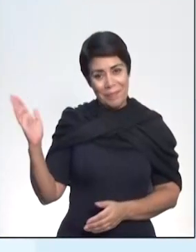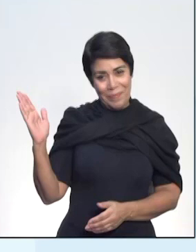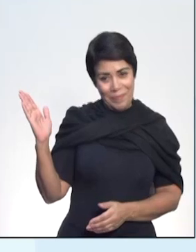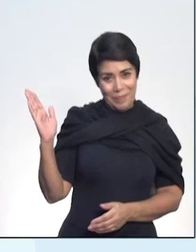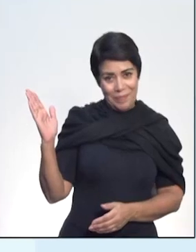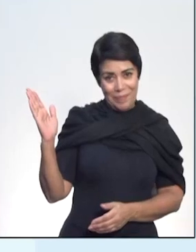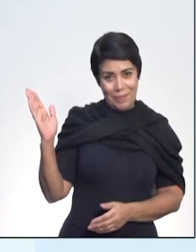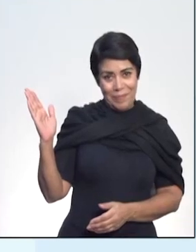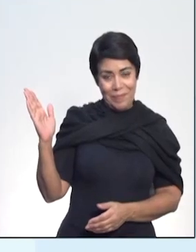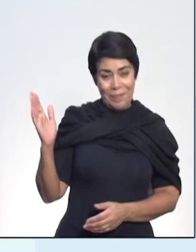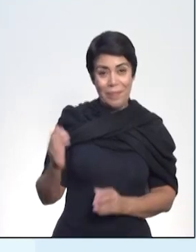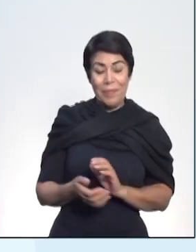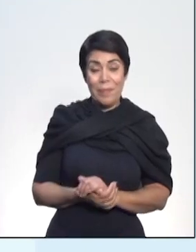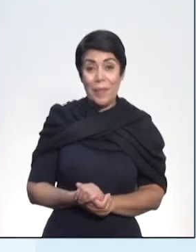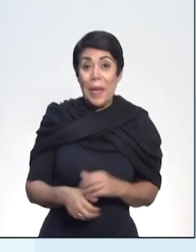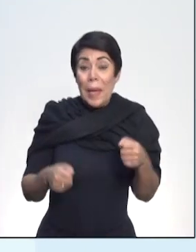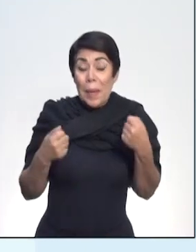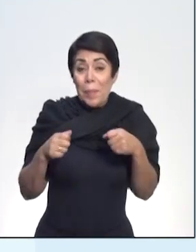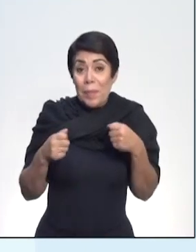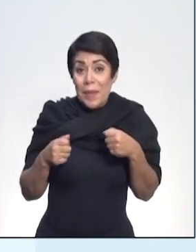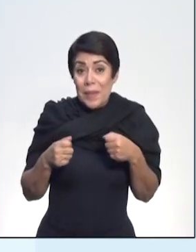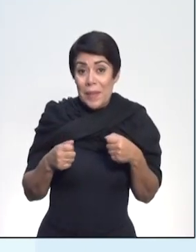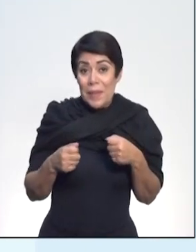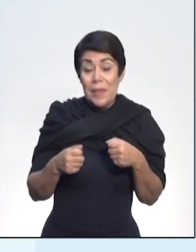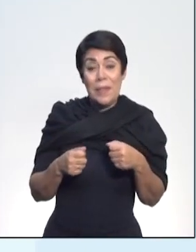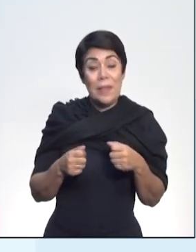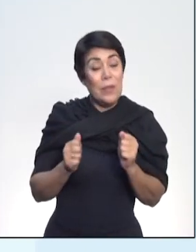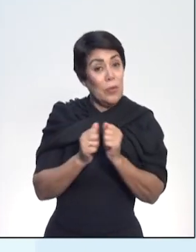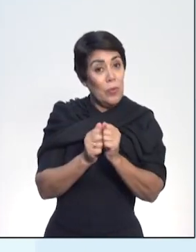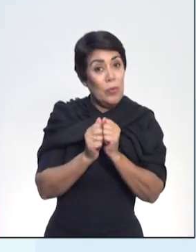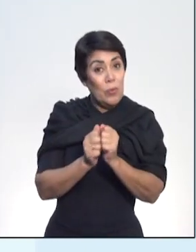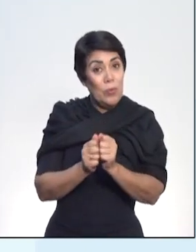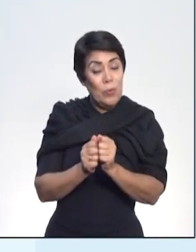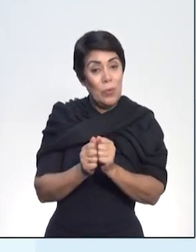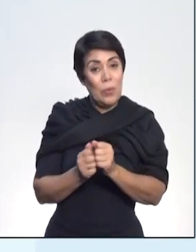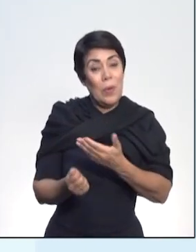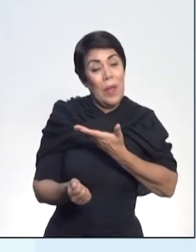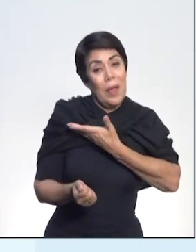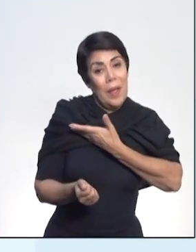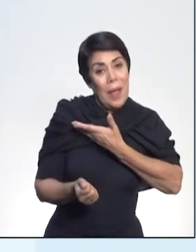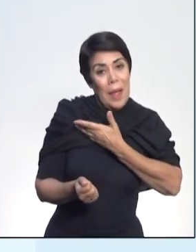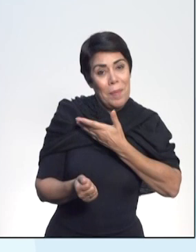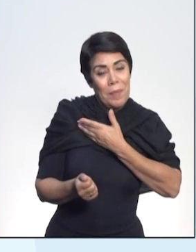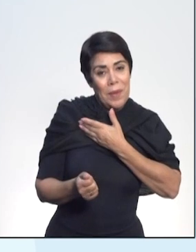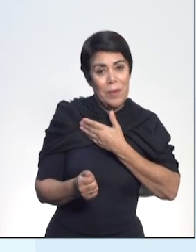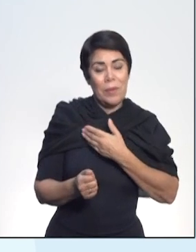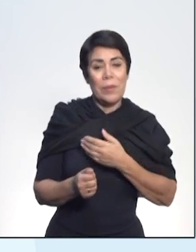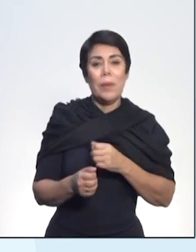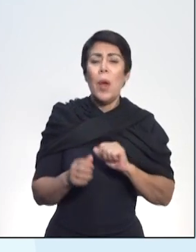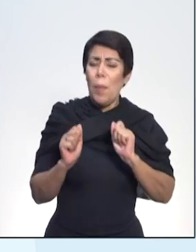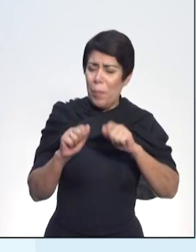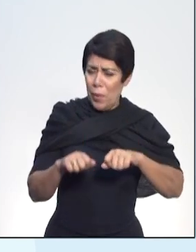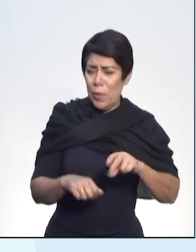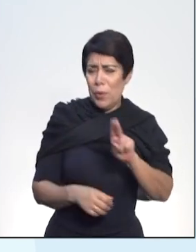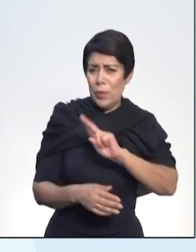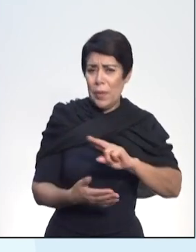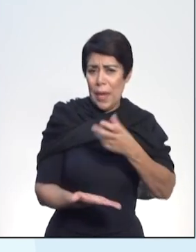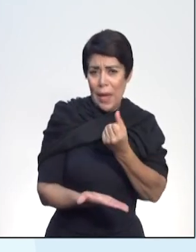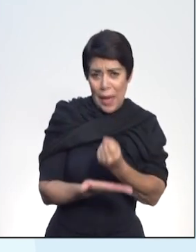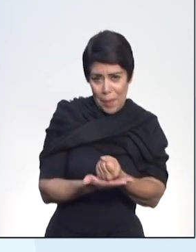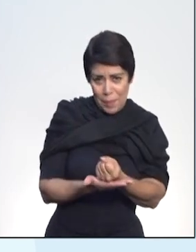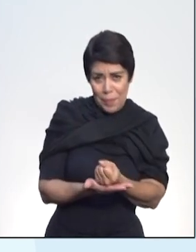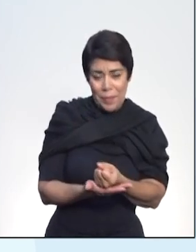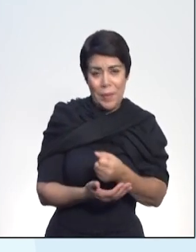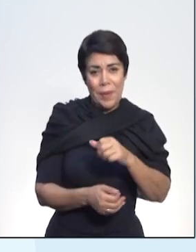Mantenha-se conectado, se possível, com os demais colegas da sua classe, pelos aplicativos e redes sociais. Então,